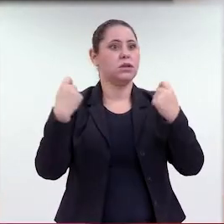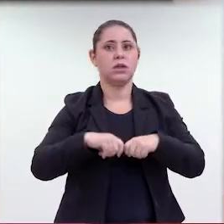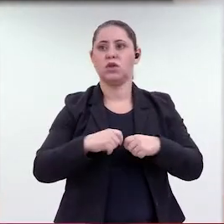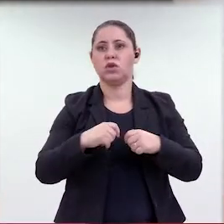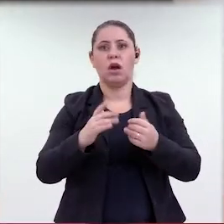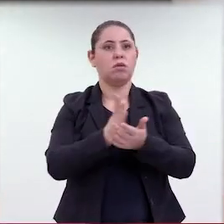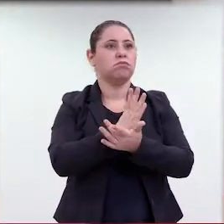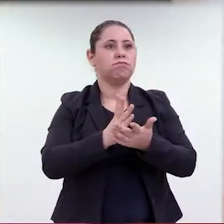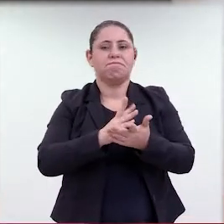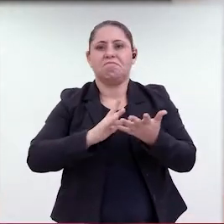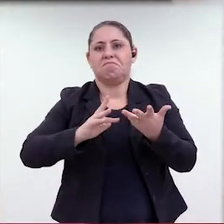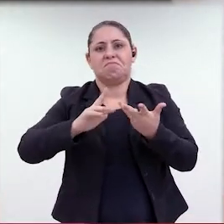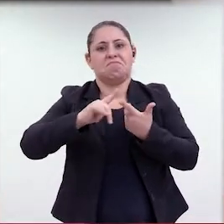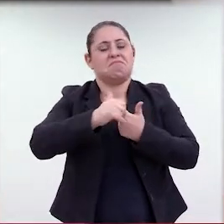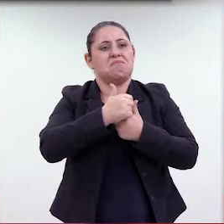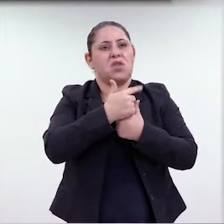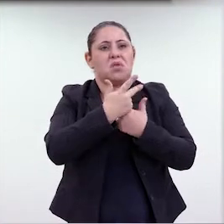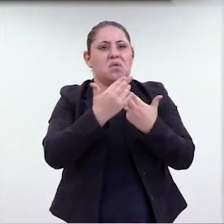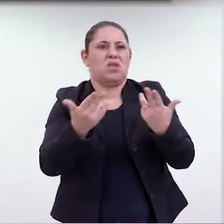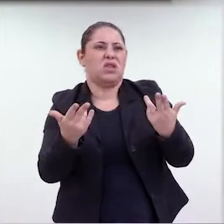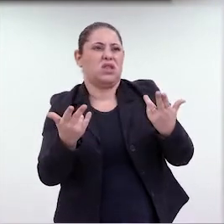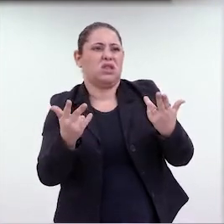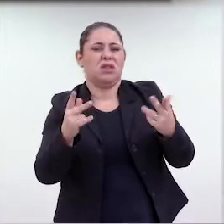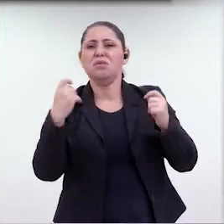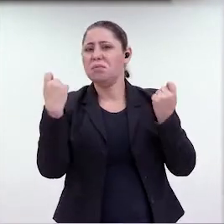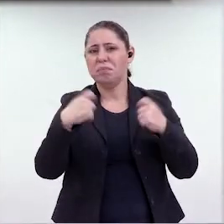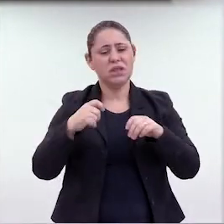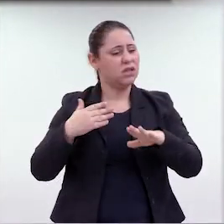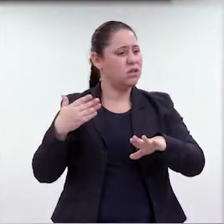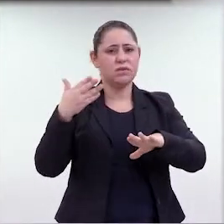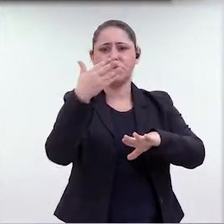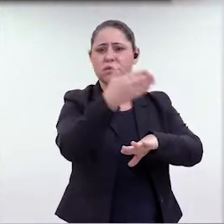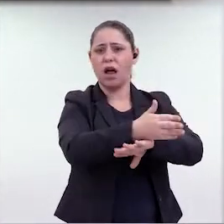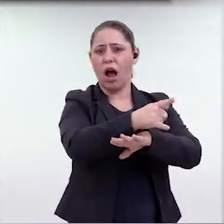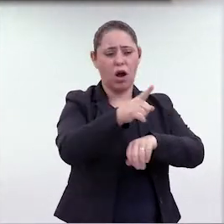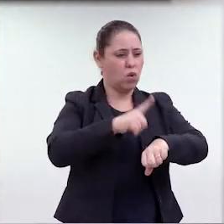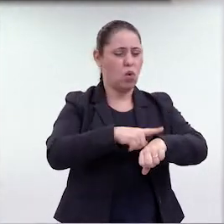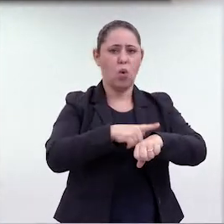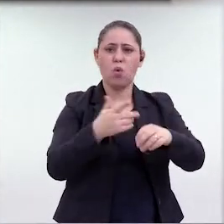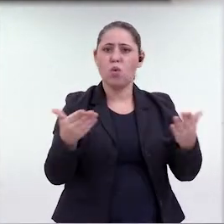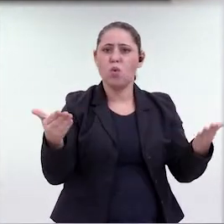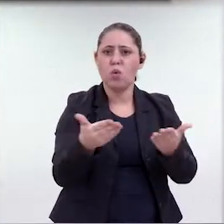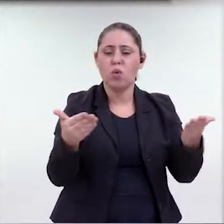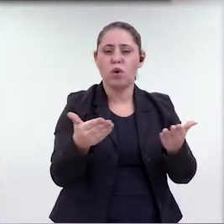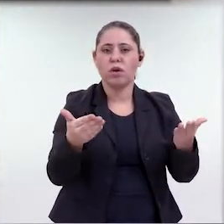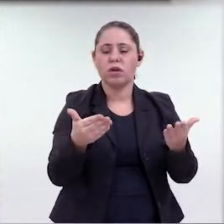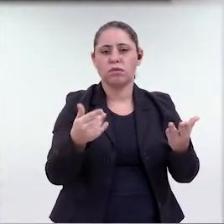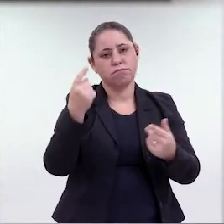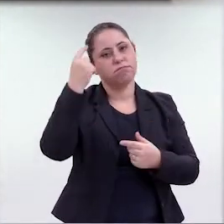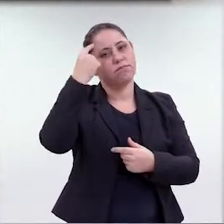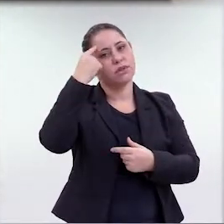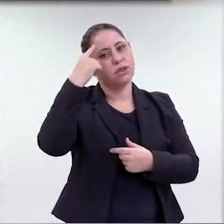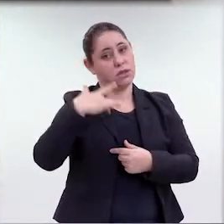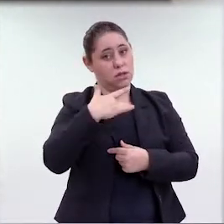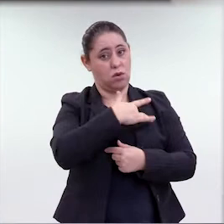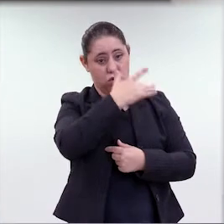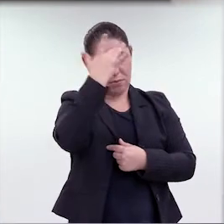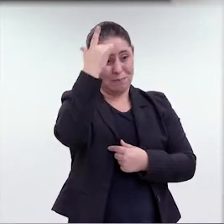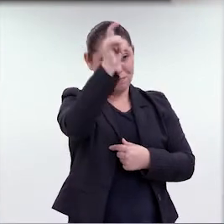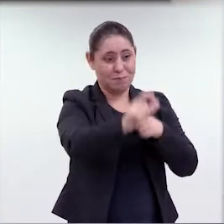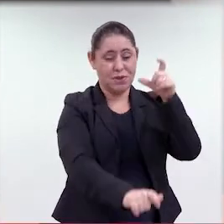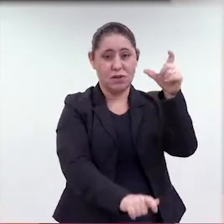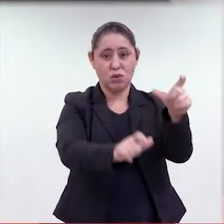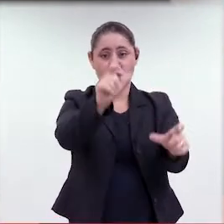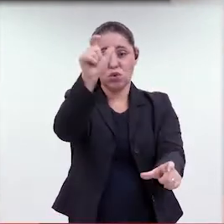vezes é fútil, não preciso ir lá, não preciso agora, nesse momento, eu estou pensando na saúde das pessoas, estou pensando